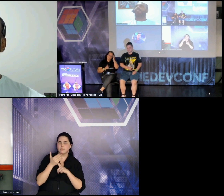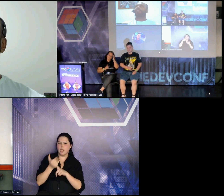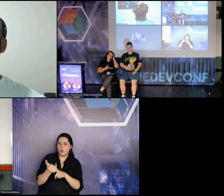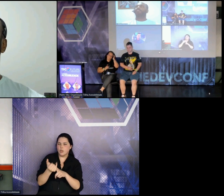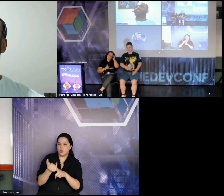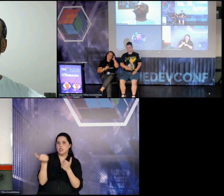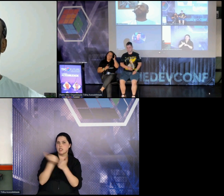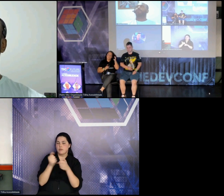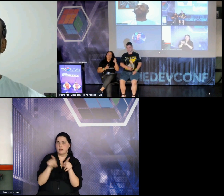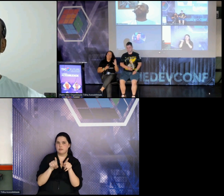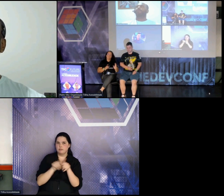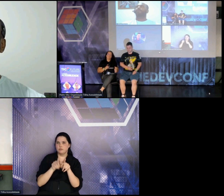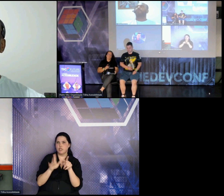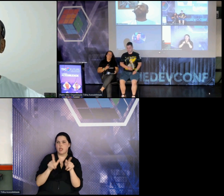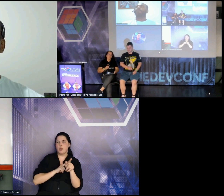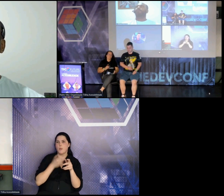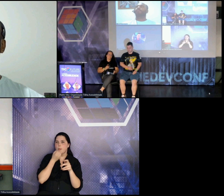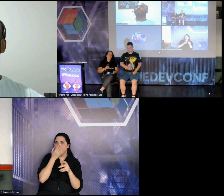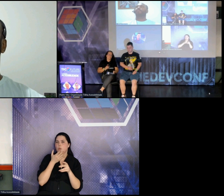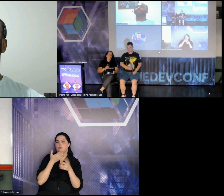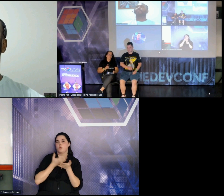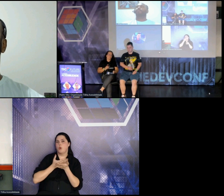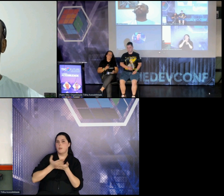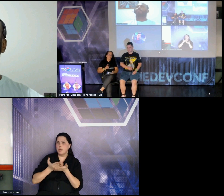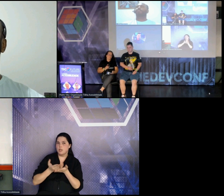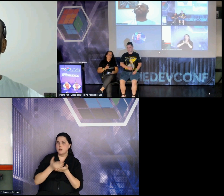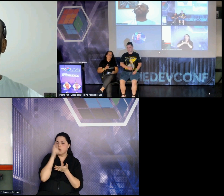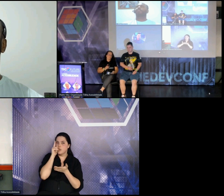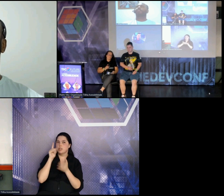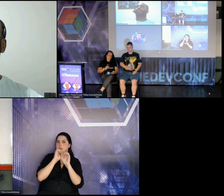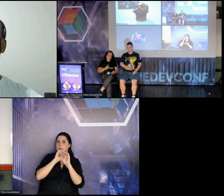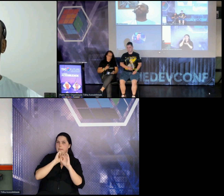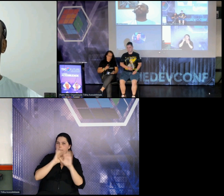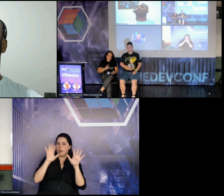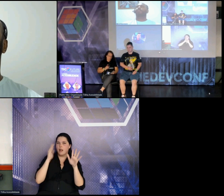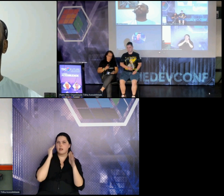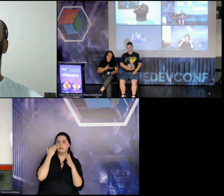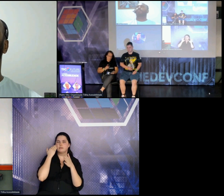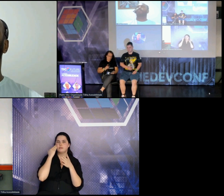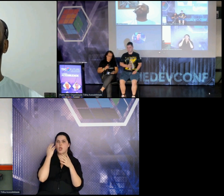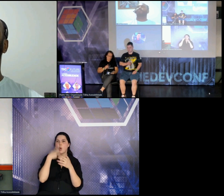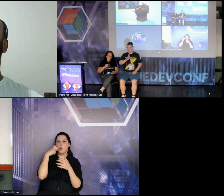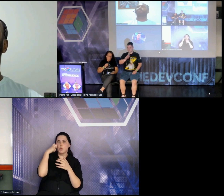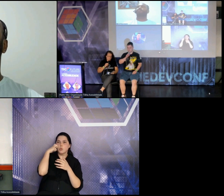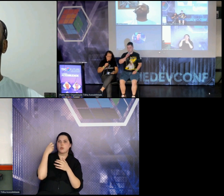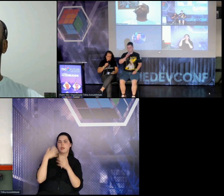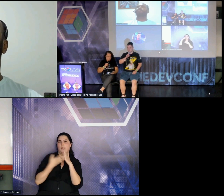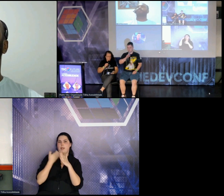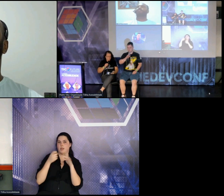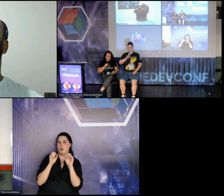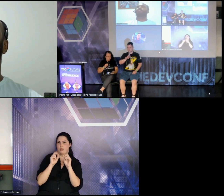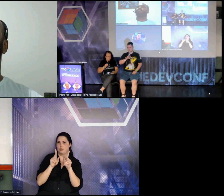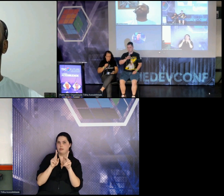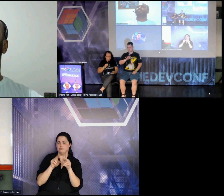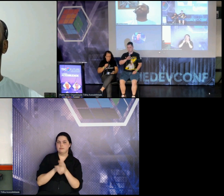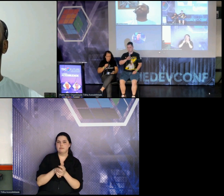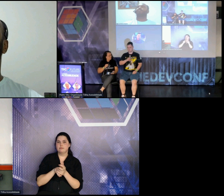já te dá um bom pontapé aqui para você poder iniciar o seu aculturamento. Legal,